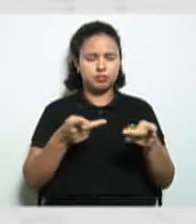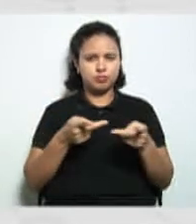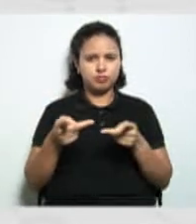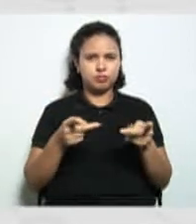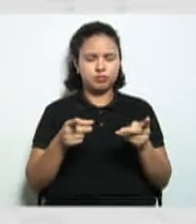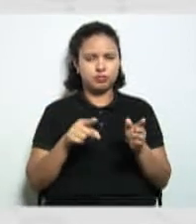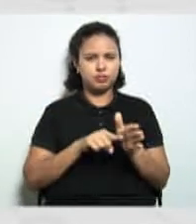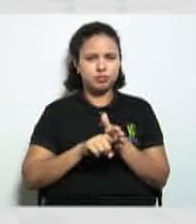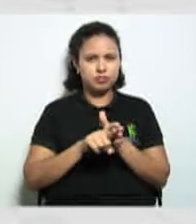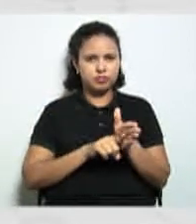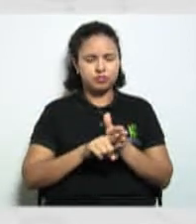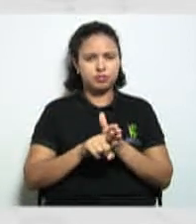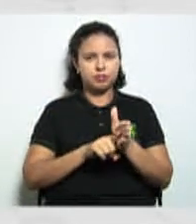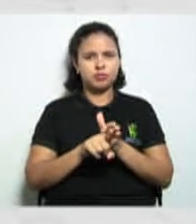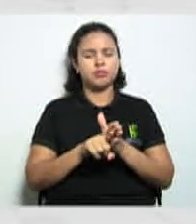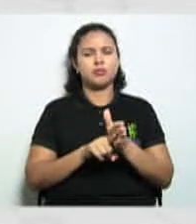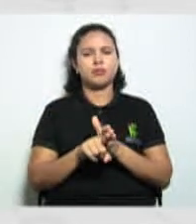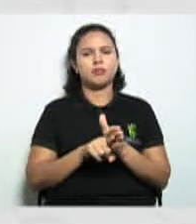pesquisa não deve